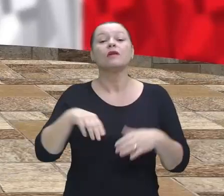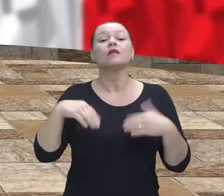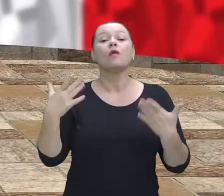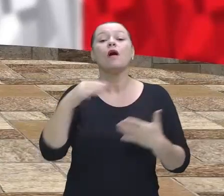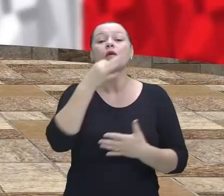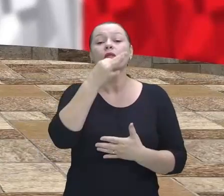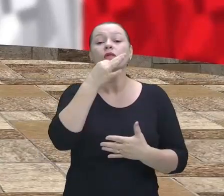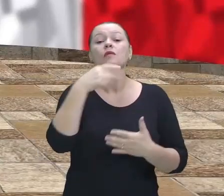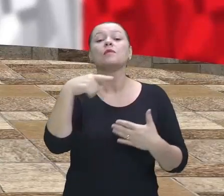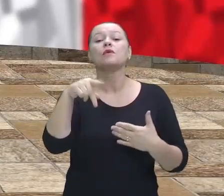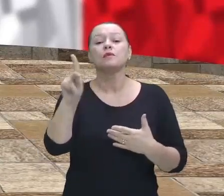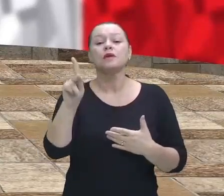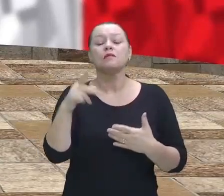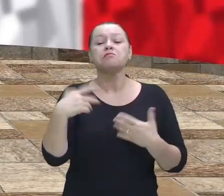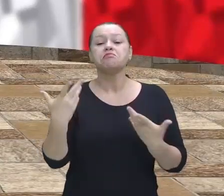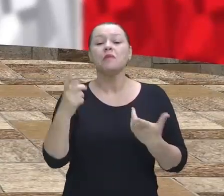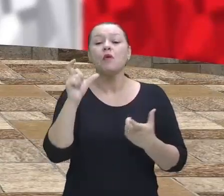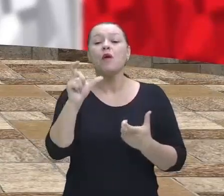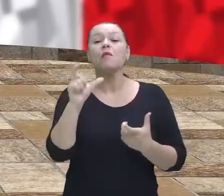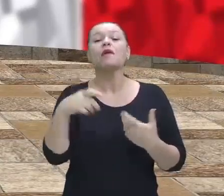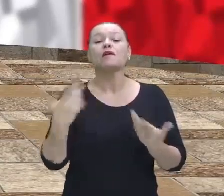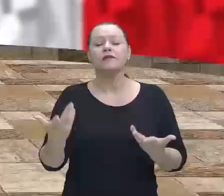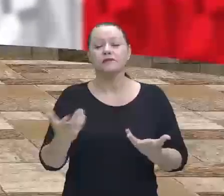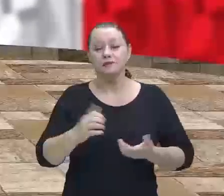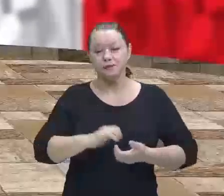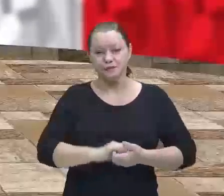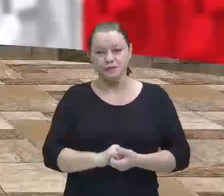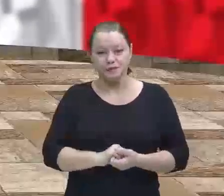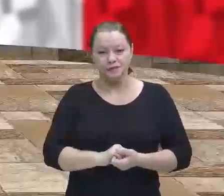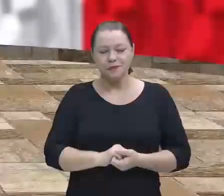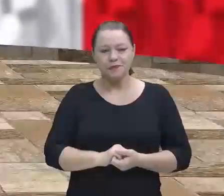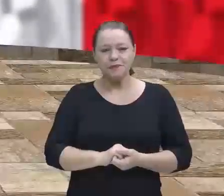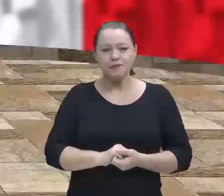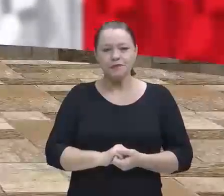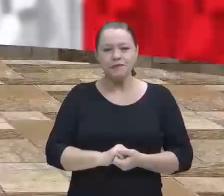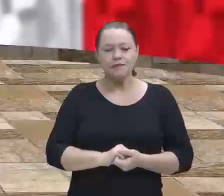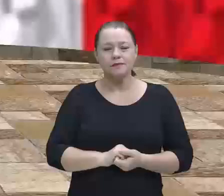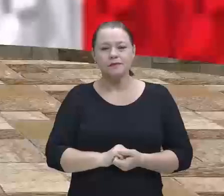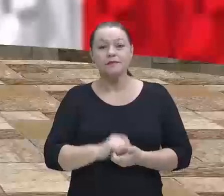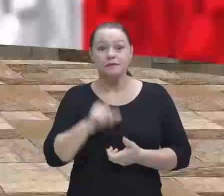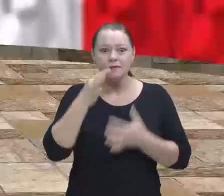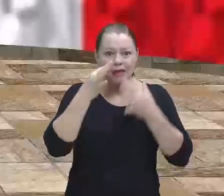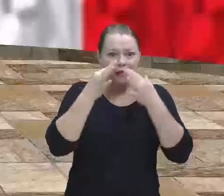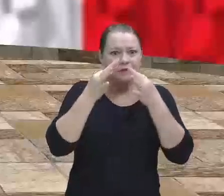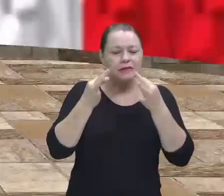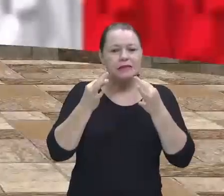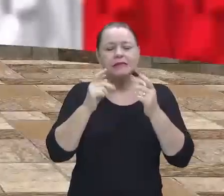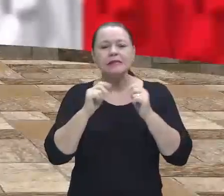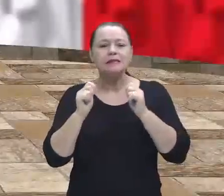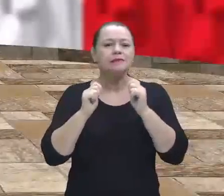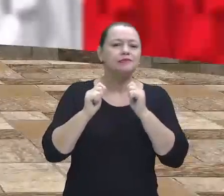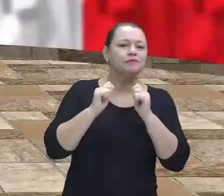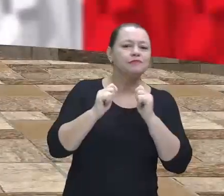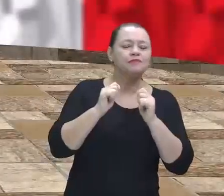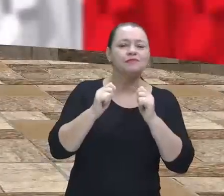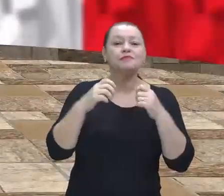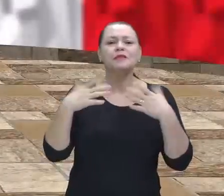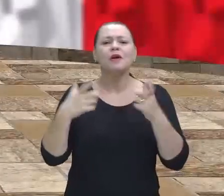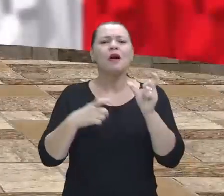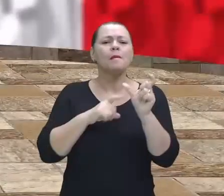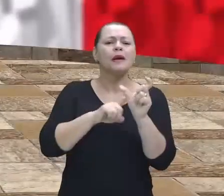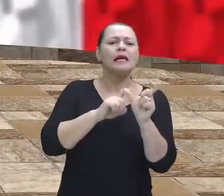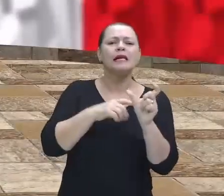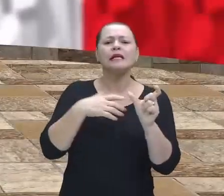ser? Roleta? Vamos embora? Faça as suas apostas. Qual